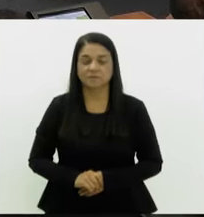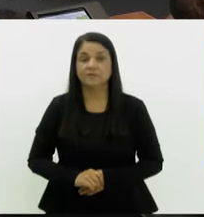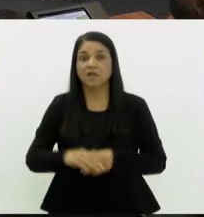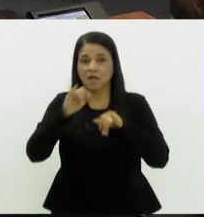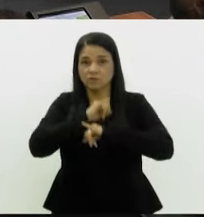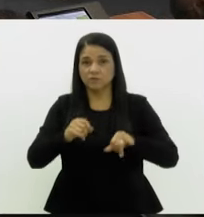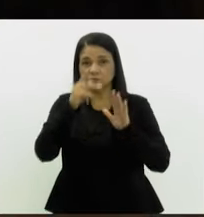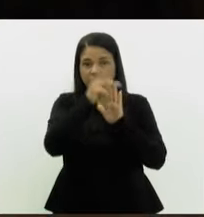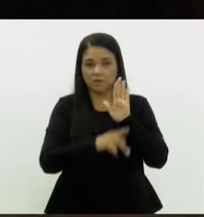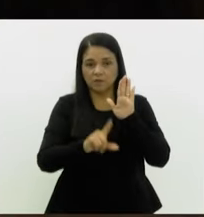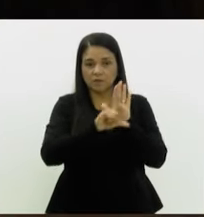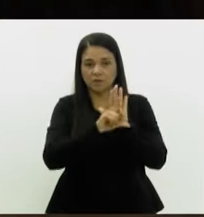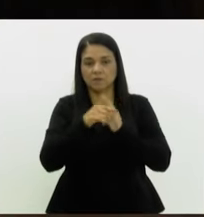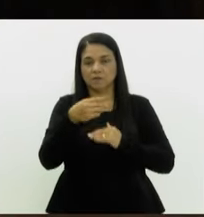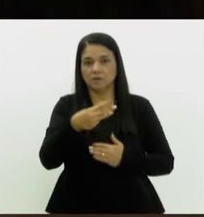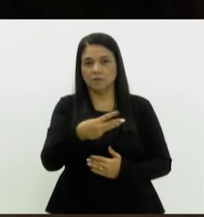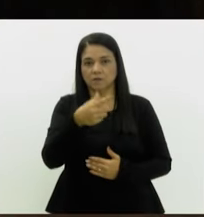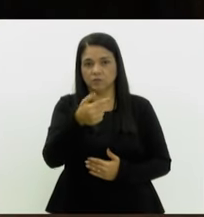Anuncio, projeto de lei